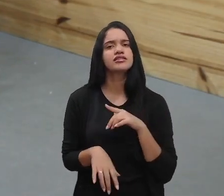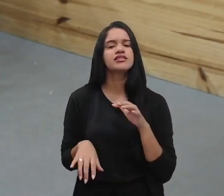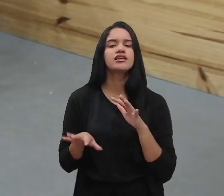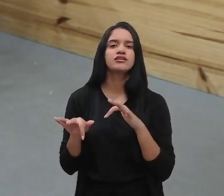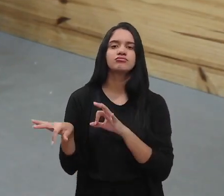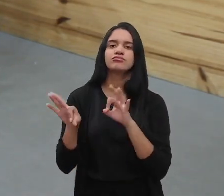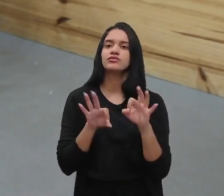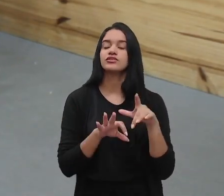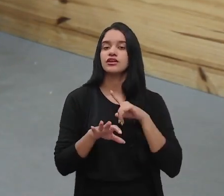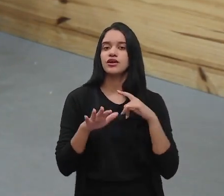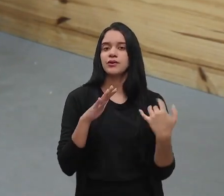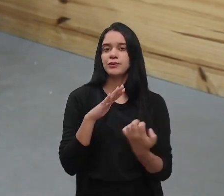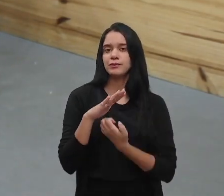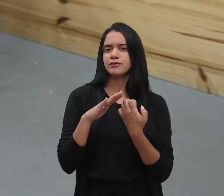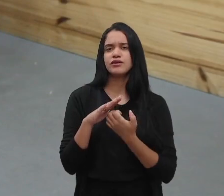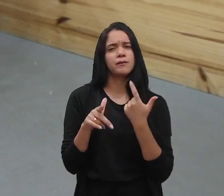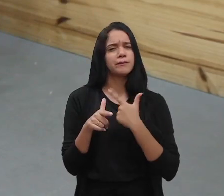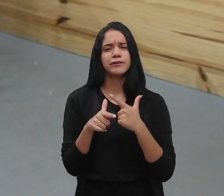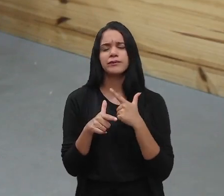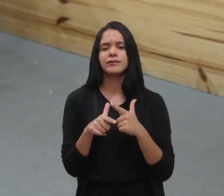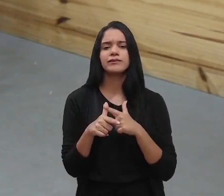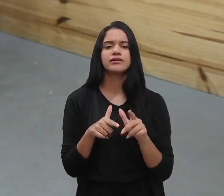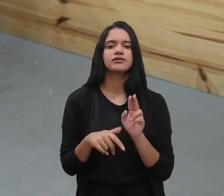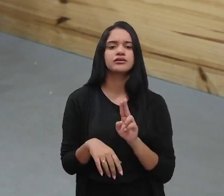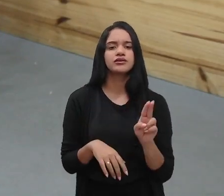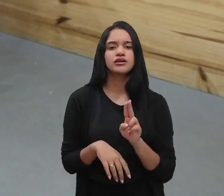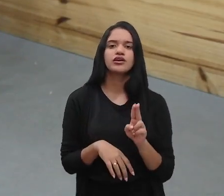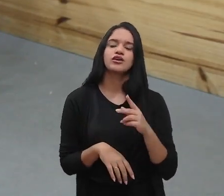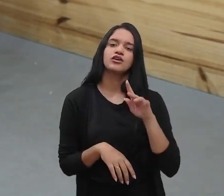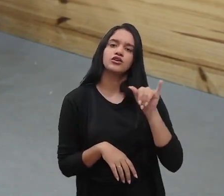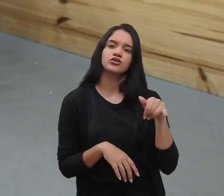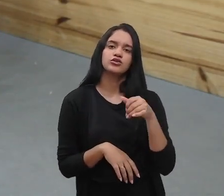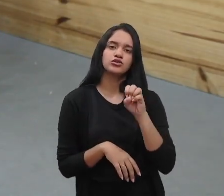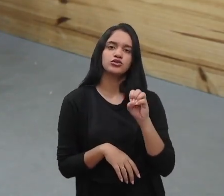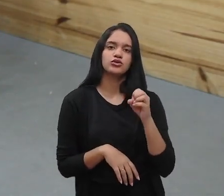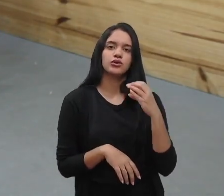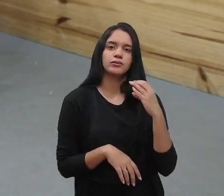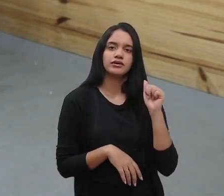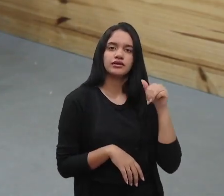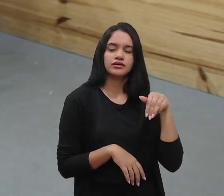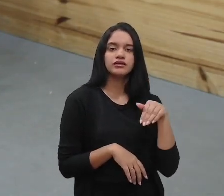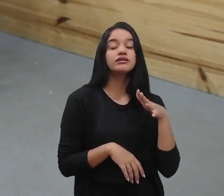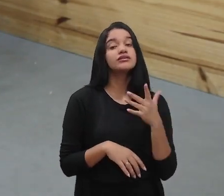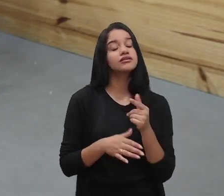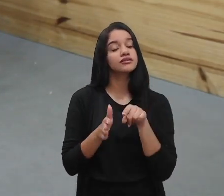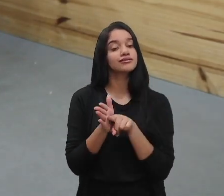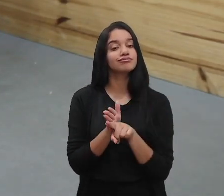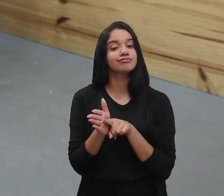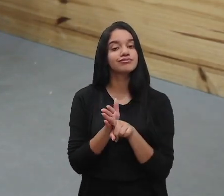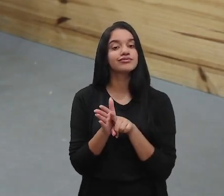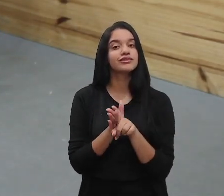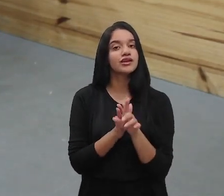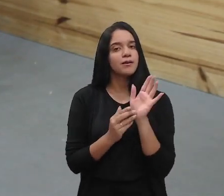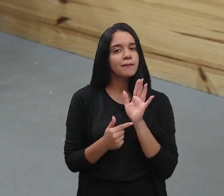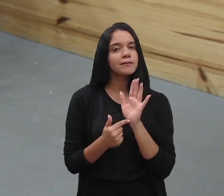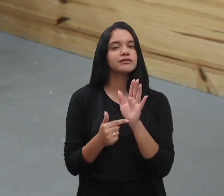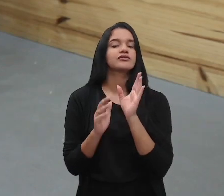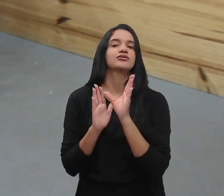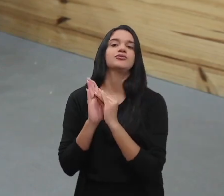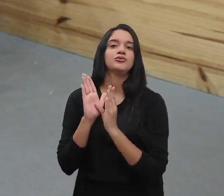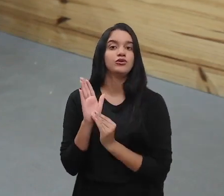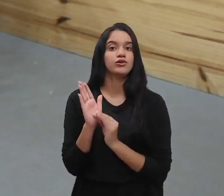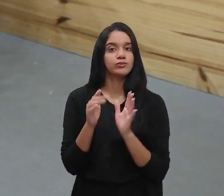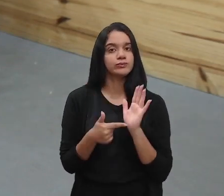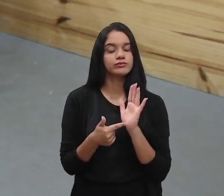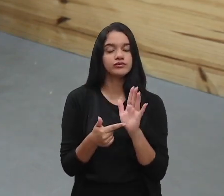uma empresa, não tem problema dizer o nome dela, Jobcan, ela trabalha recentemente, a gente estava pesquisando justamente para trazer conteúdo para você, estudante.